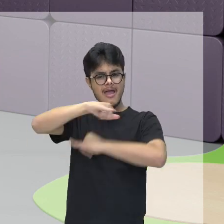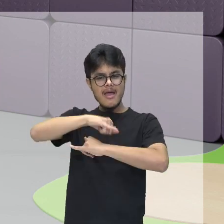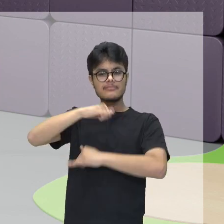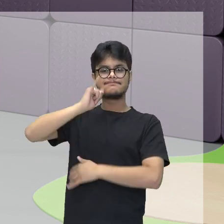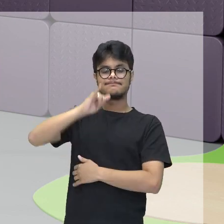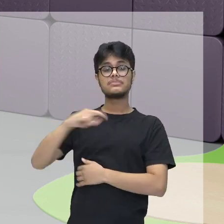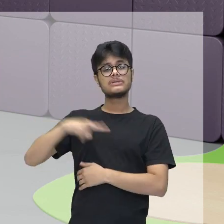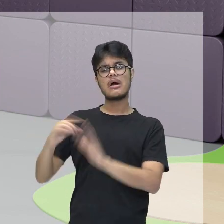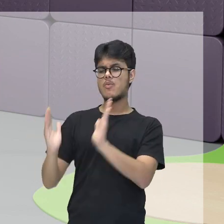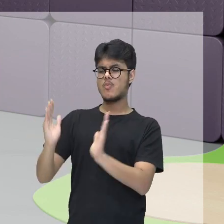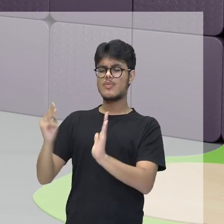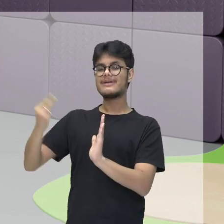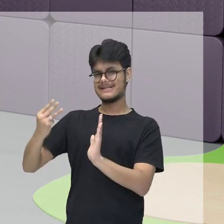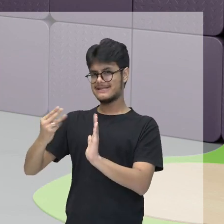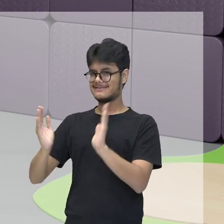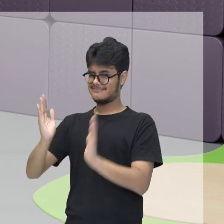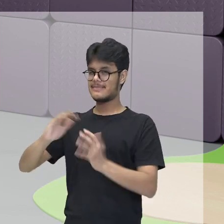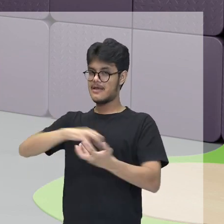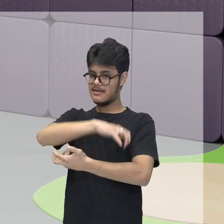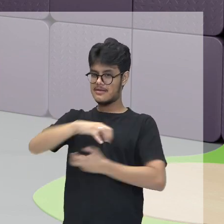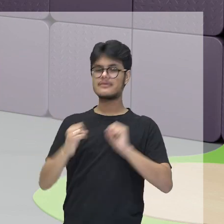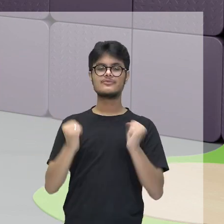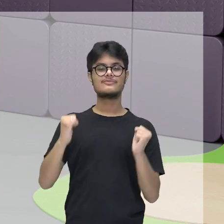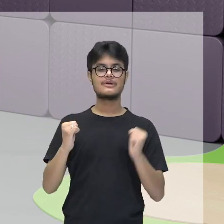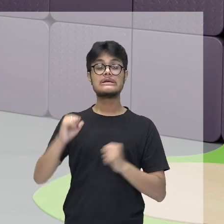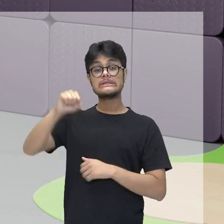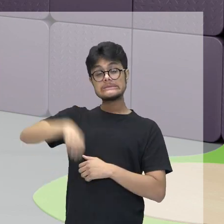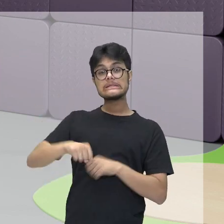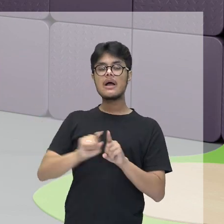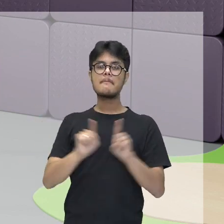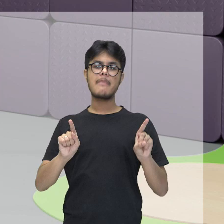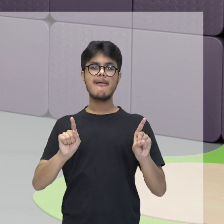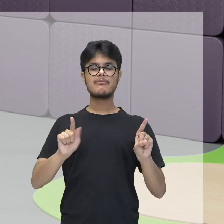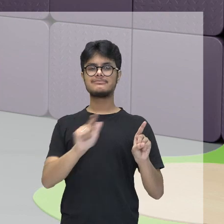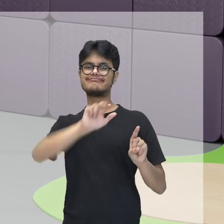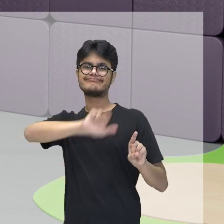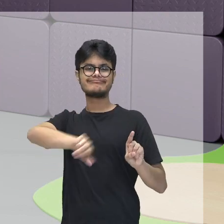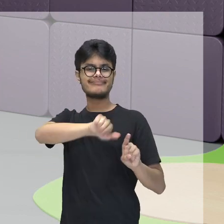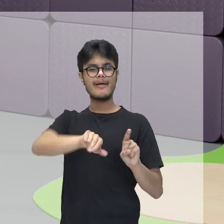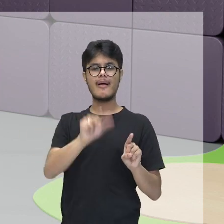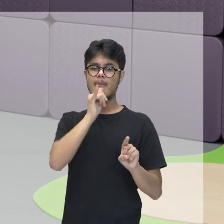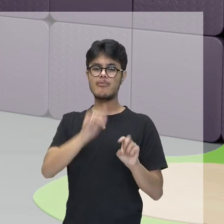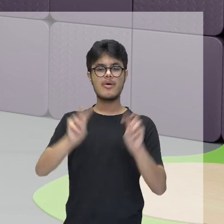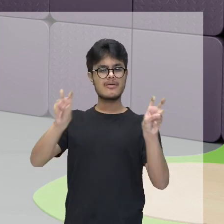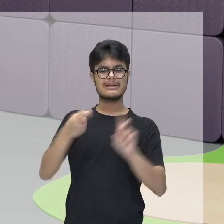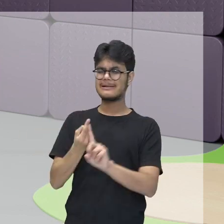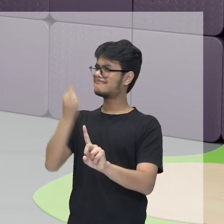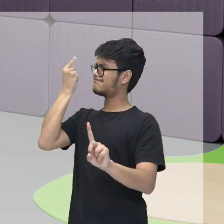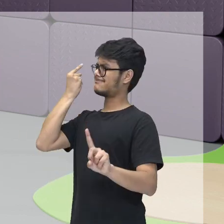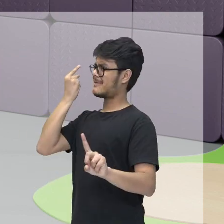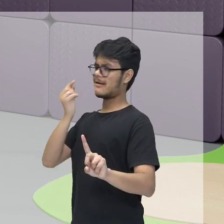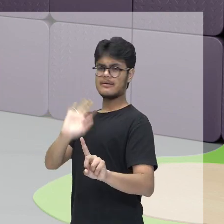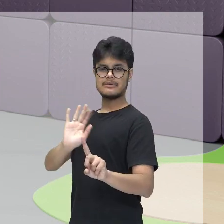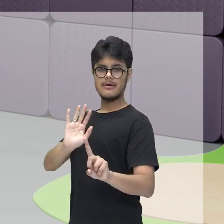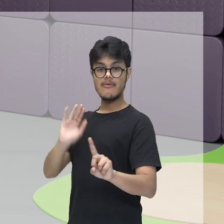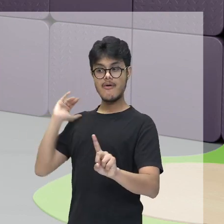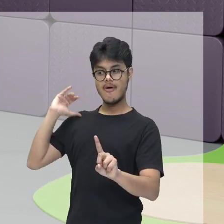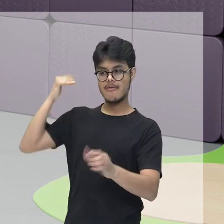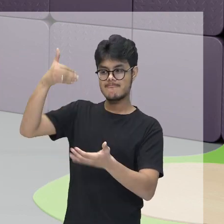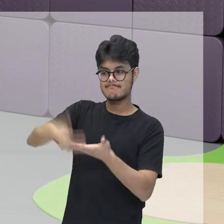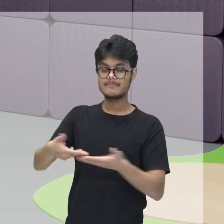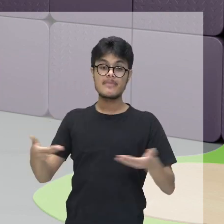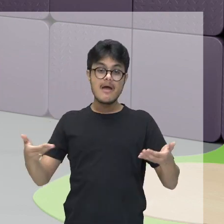terceira fase, né, terceira etapa da Revolução Industrial, então não é um assunto que ficou no passado, né? O processo